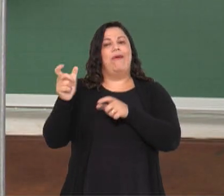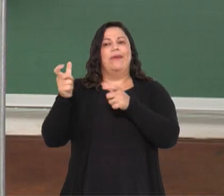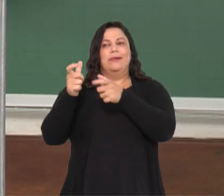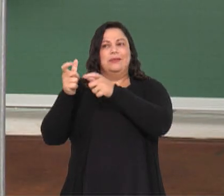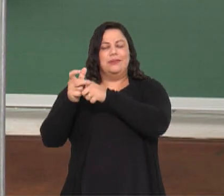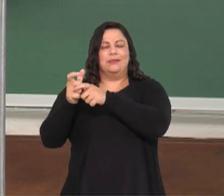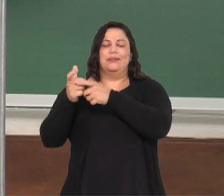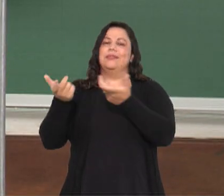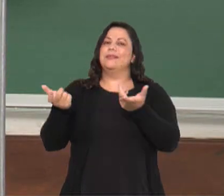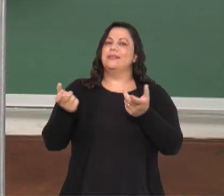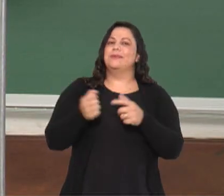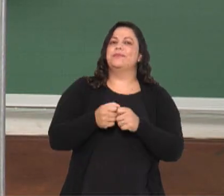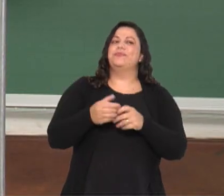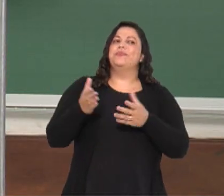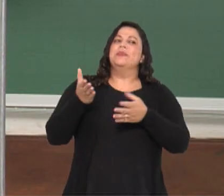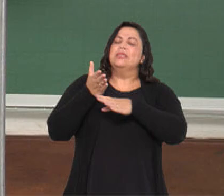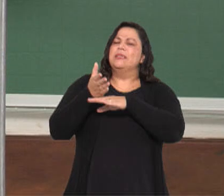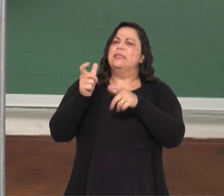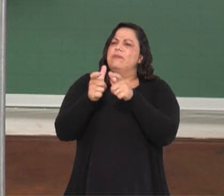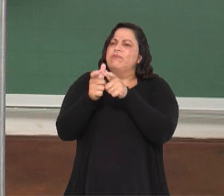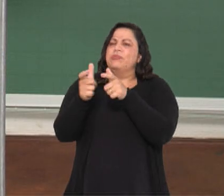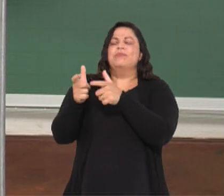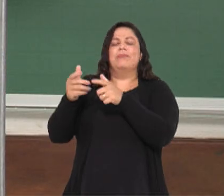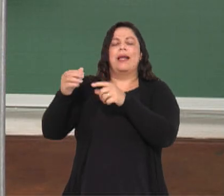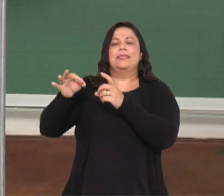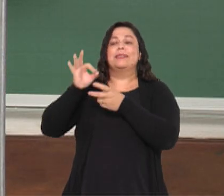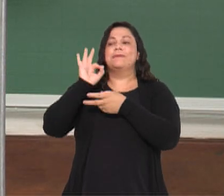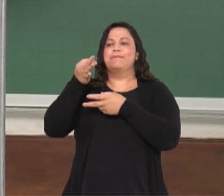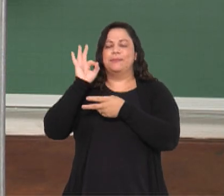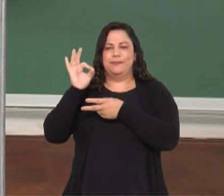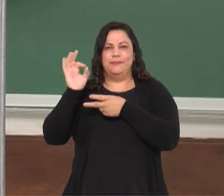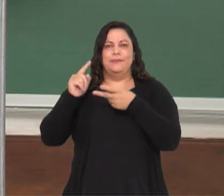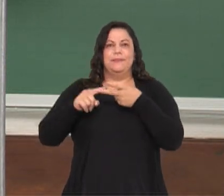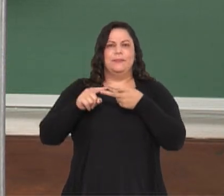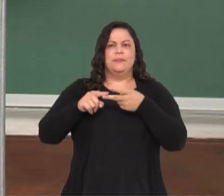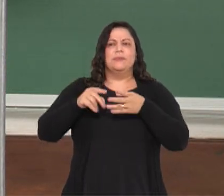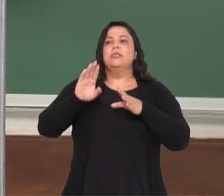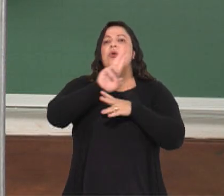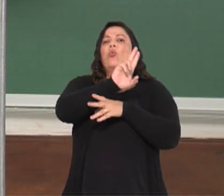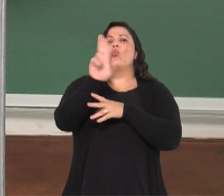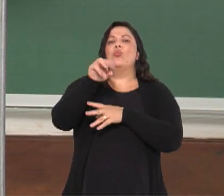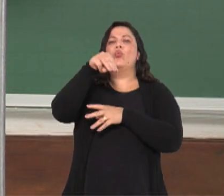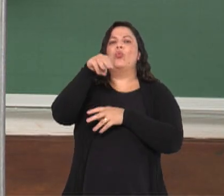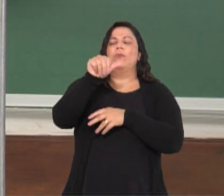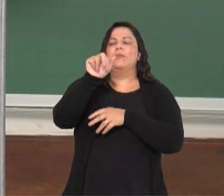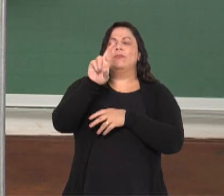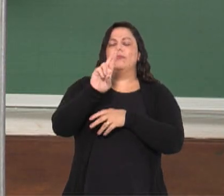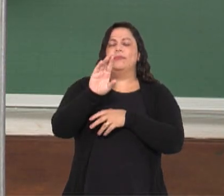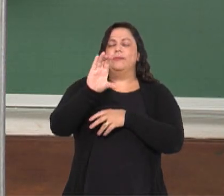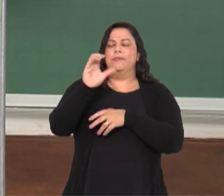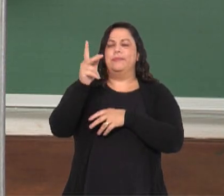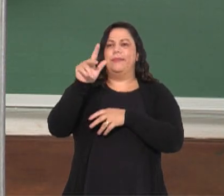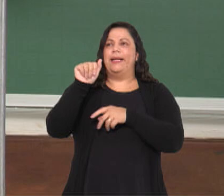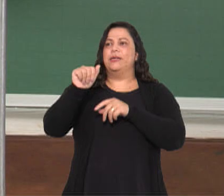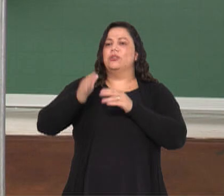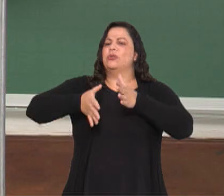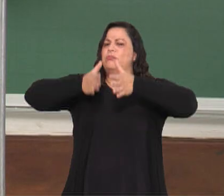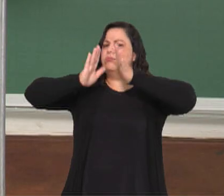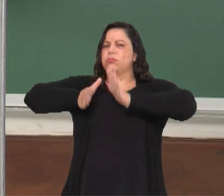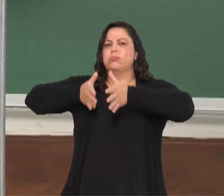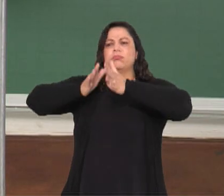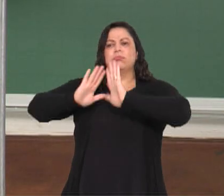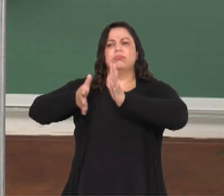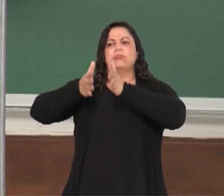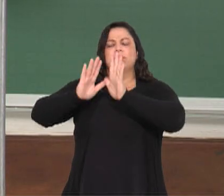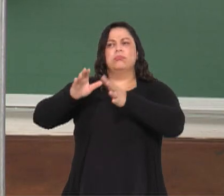Nessa época nós chamamos essa ocupação de marcha para o oeste, né? Então os paulistas e mineiros que já trabalhavam